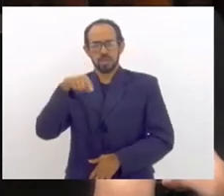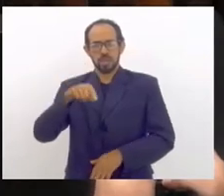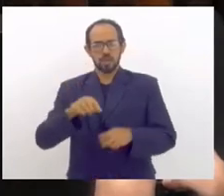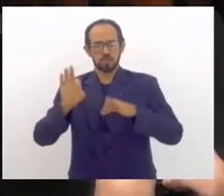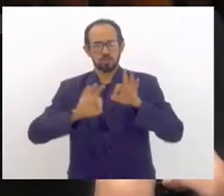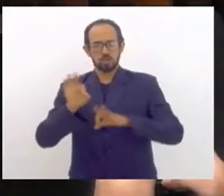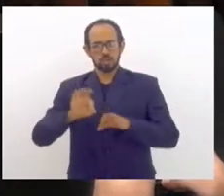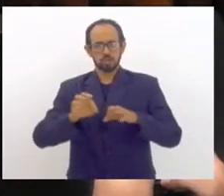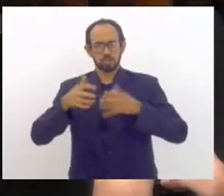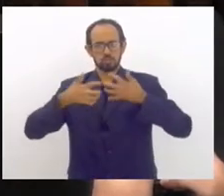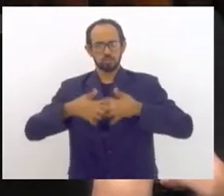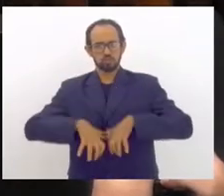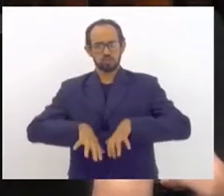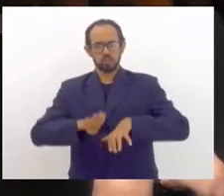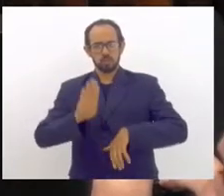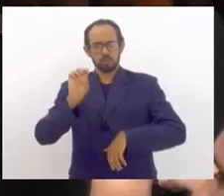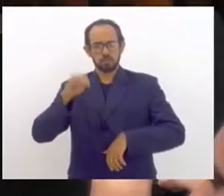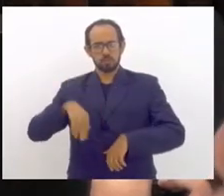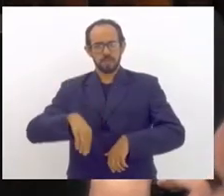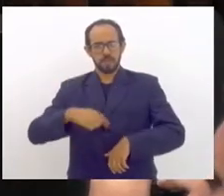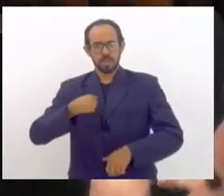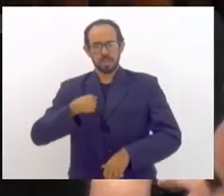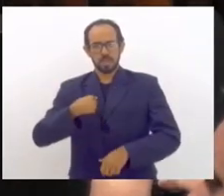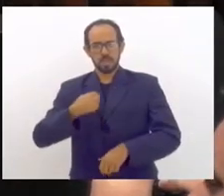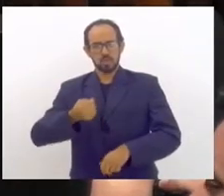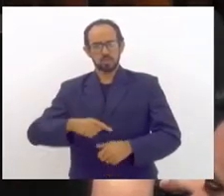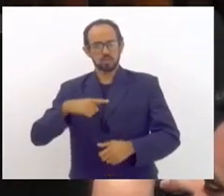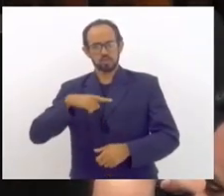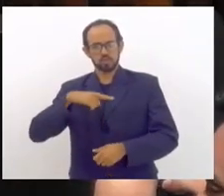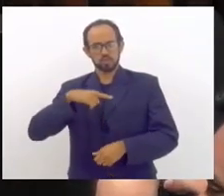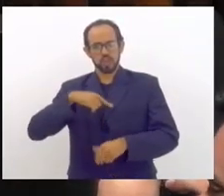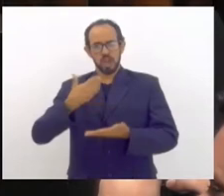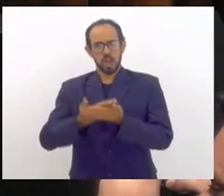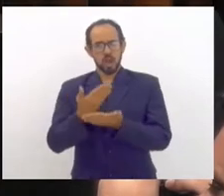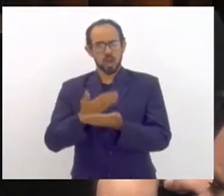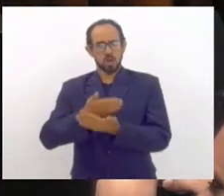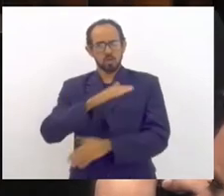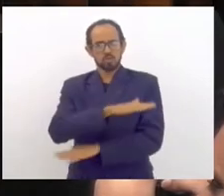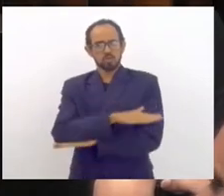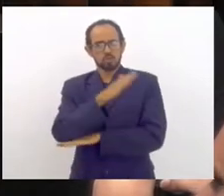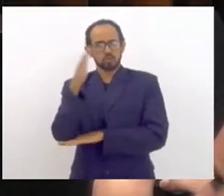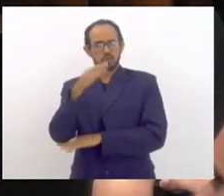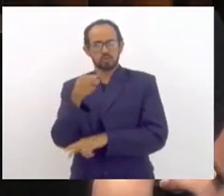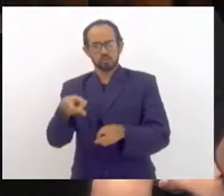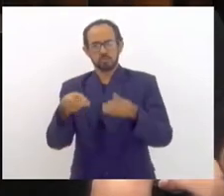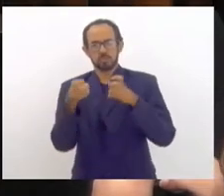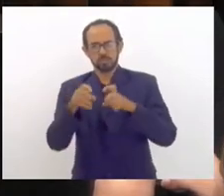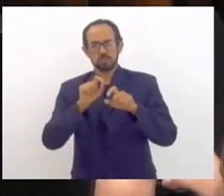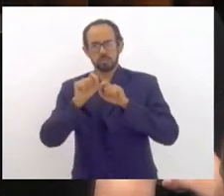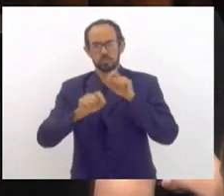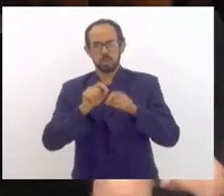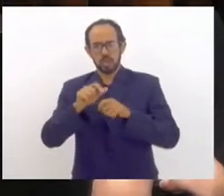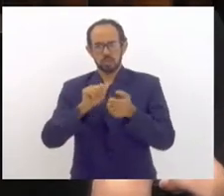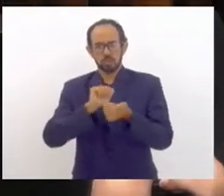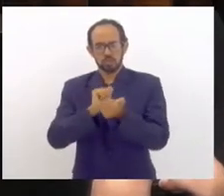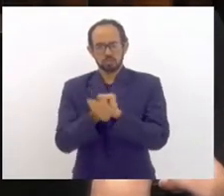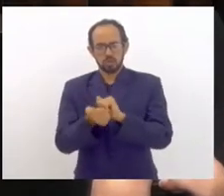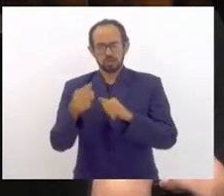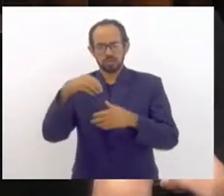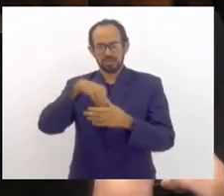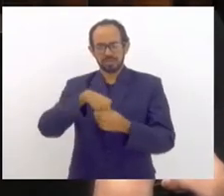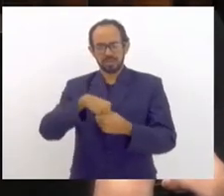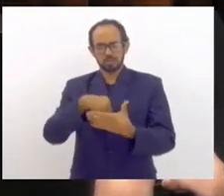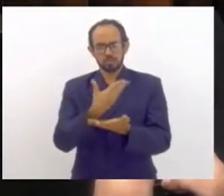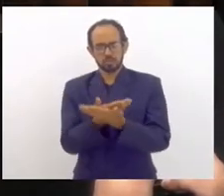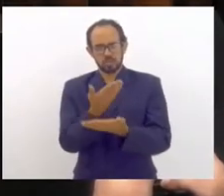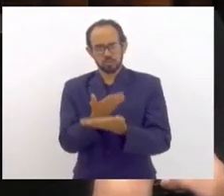funcionava muito bem. E naquela época ali que as aulas eram integrais e a gente via muito que o esporte estava dentro da escola